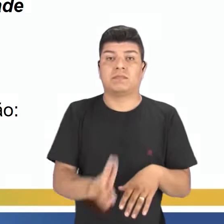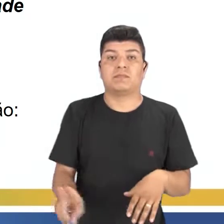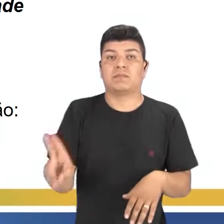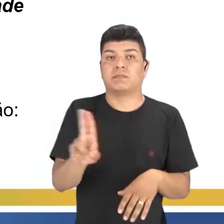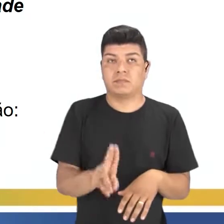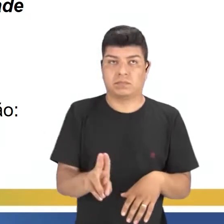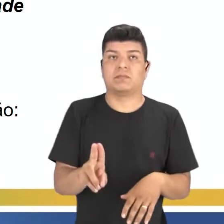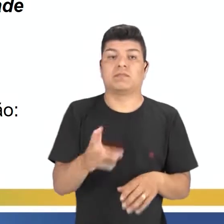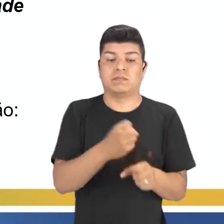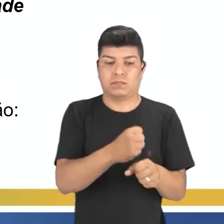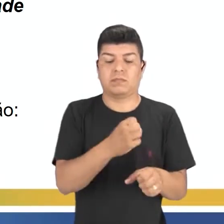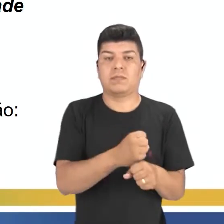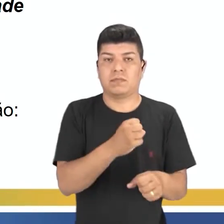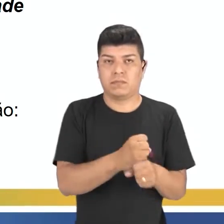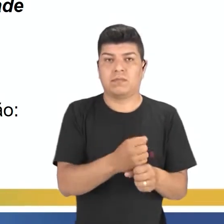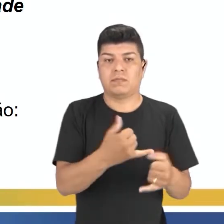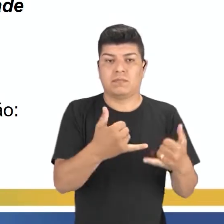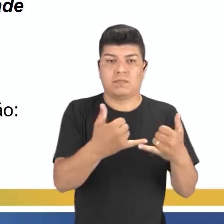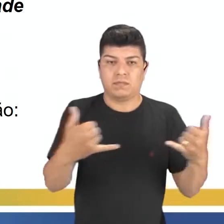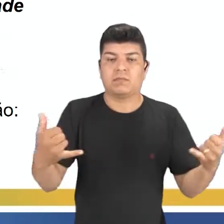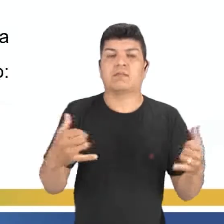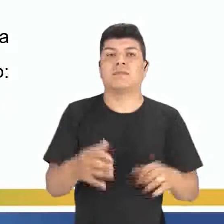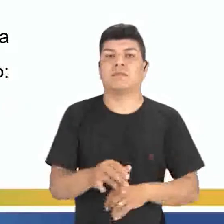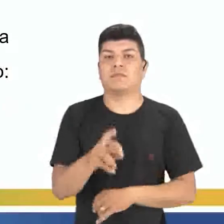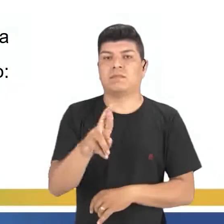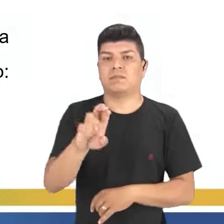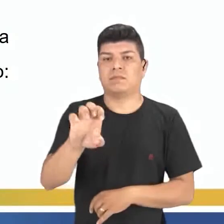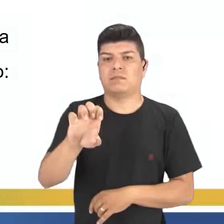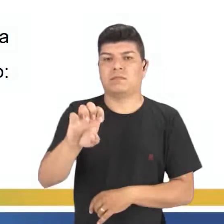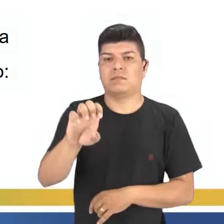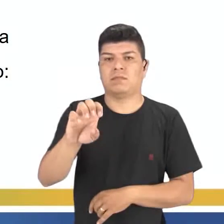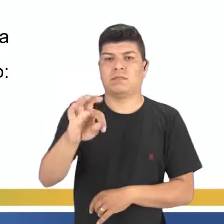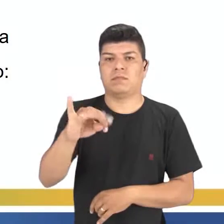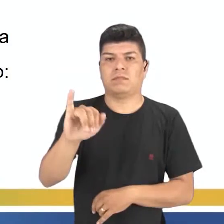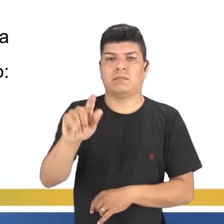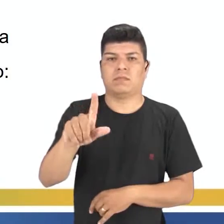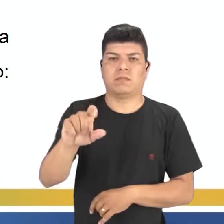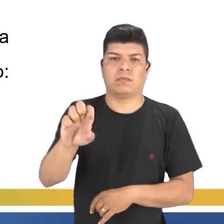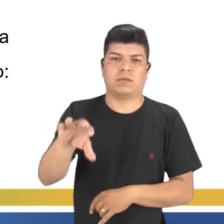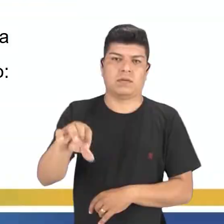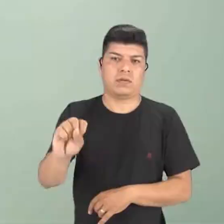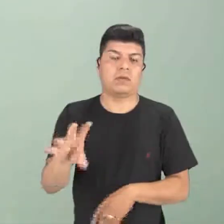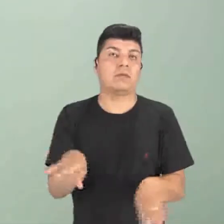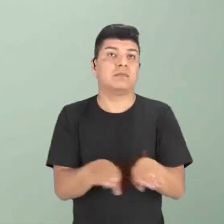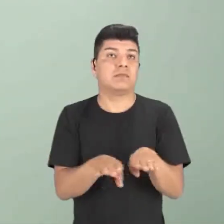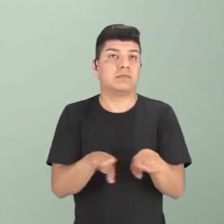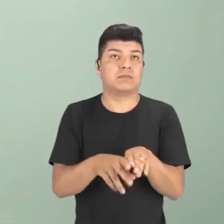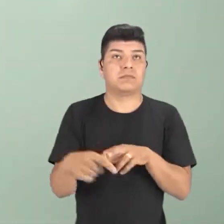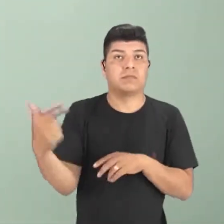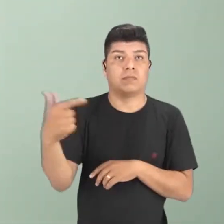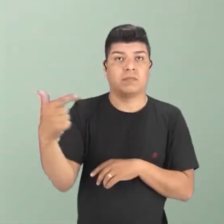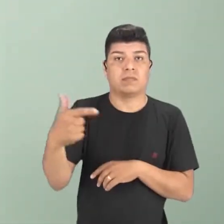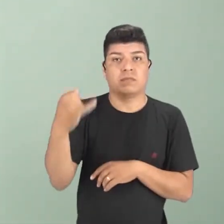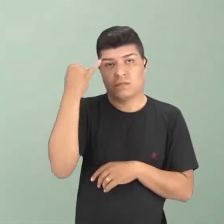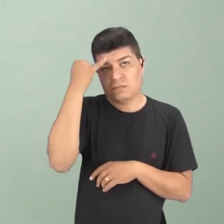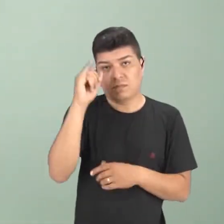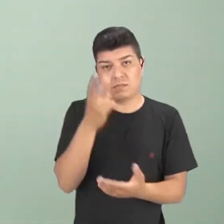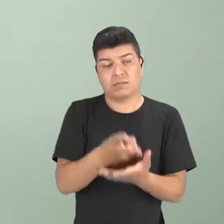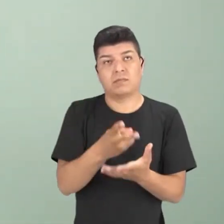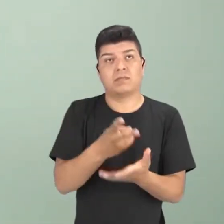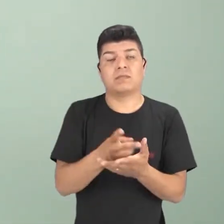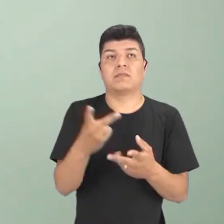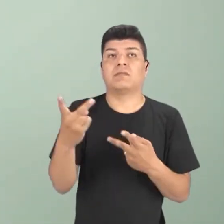essa equação aí para fios retilíneos. Vamos para o segundo. A ideia é a mesma, continuamos com